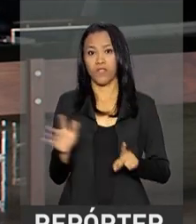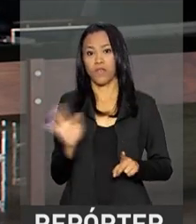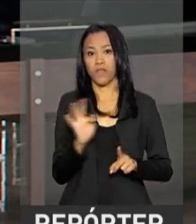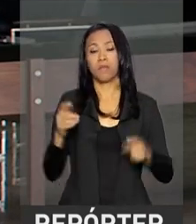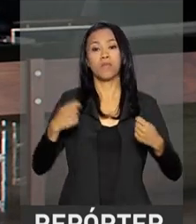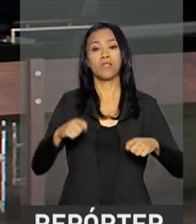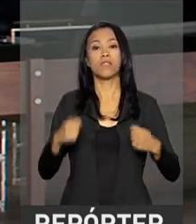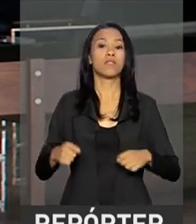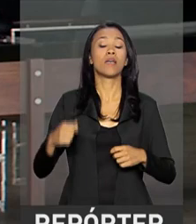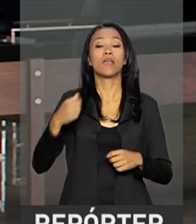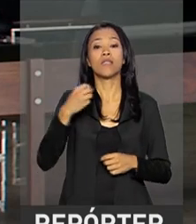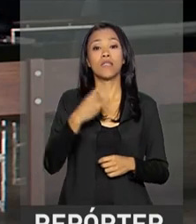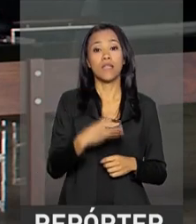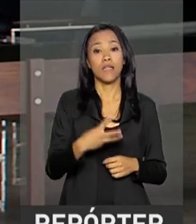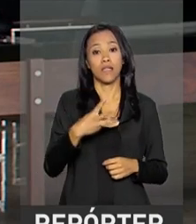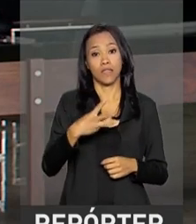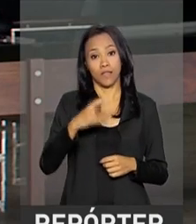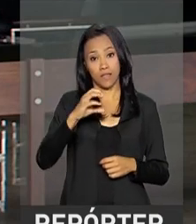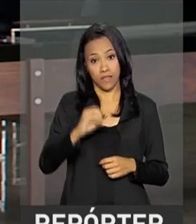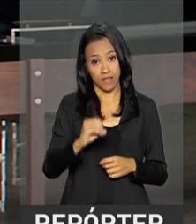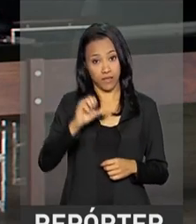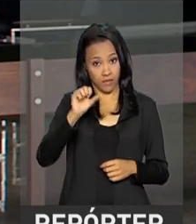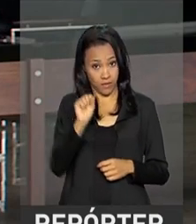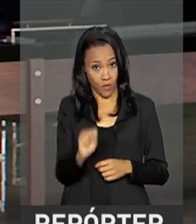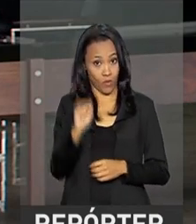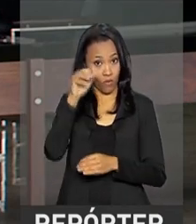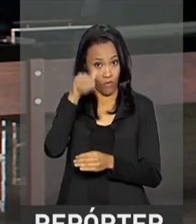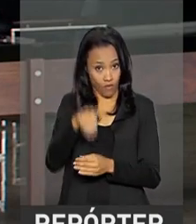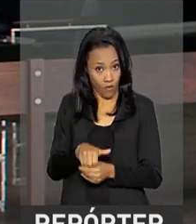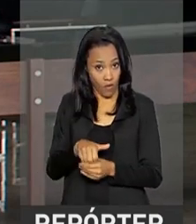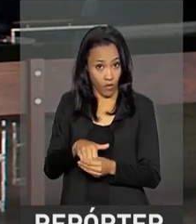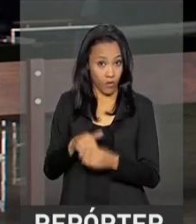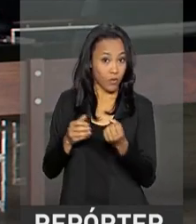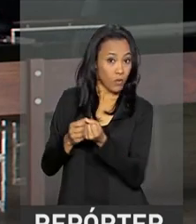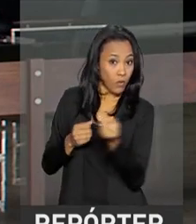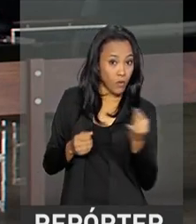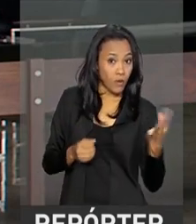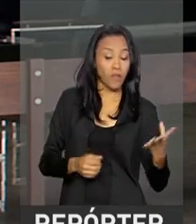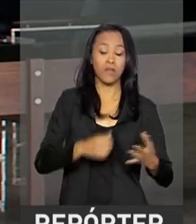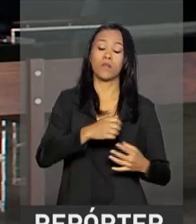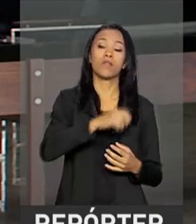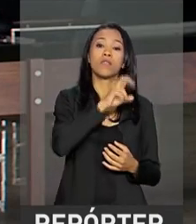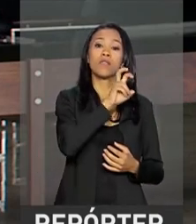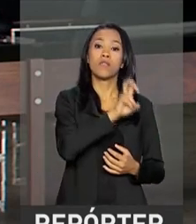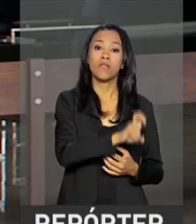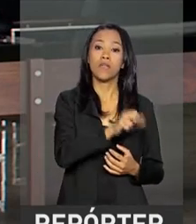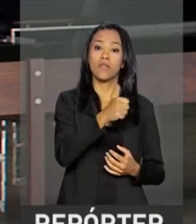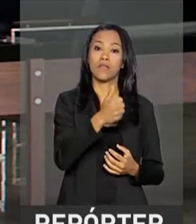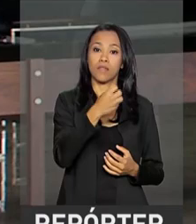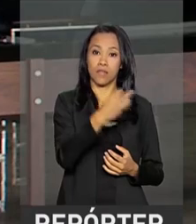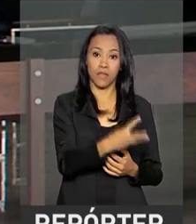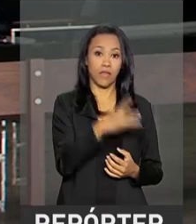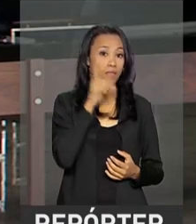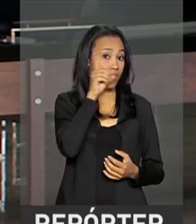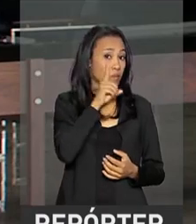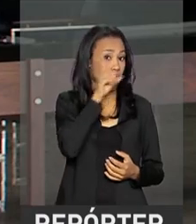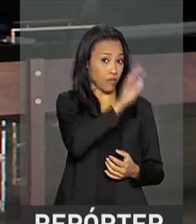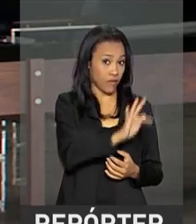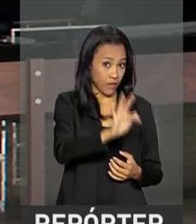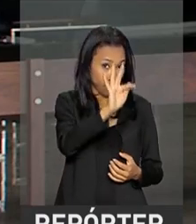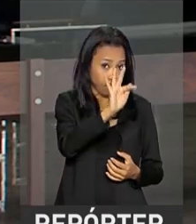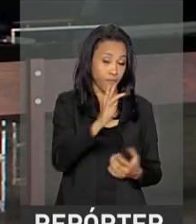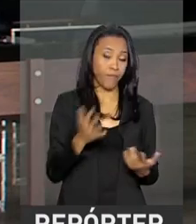308 votos favoráveis entre os 513 deputados federais e o presidente michel temer